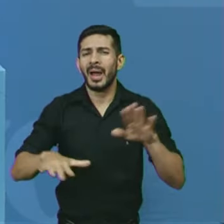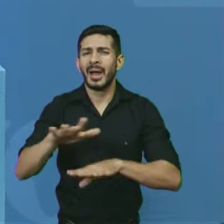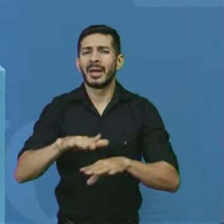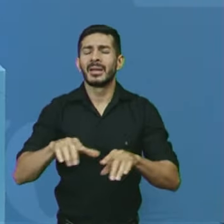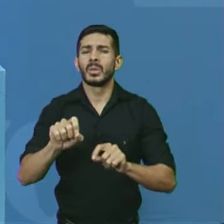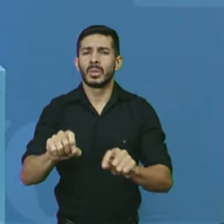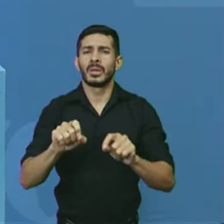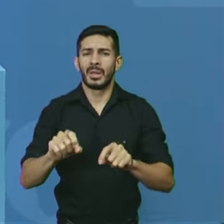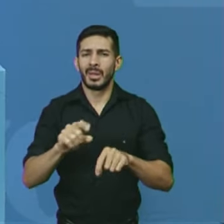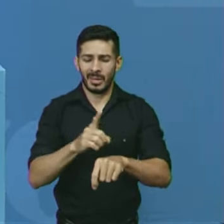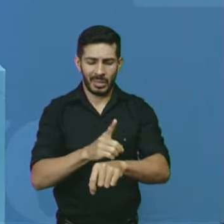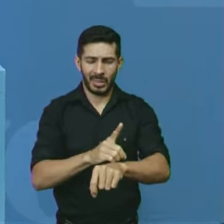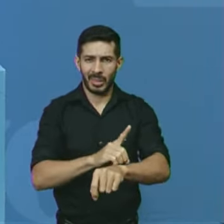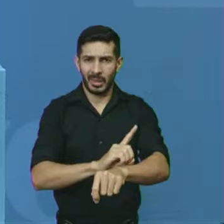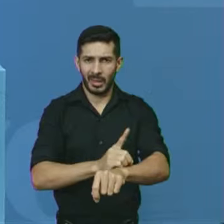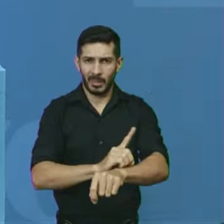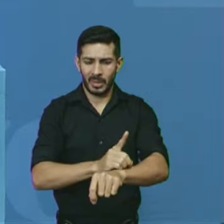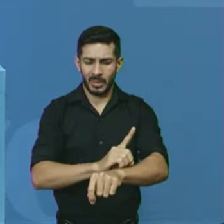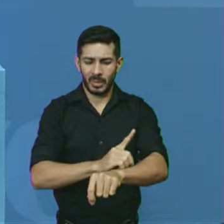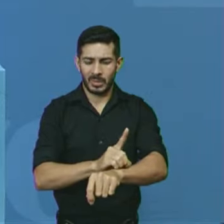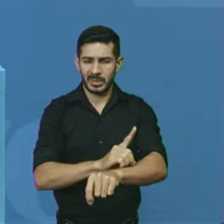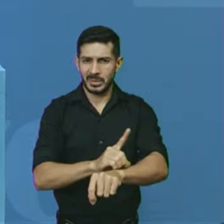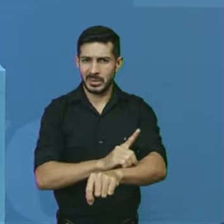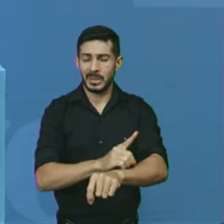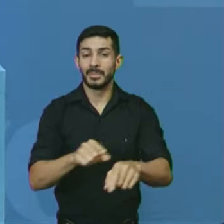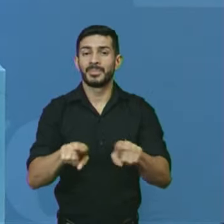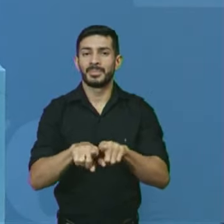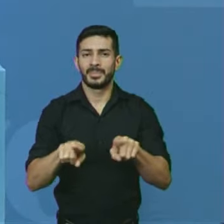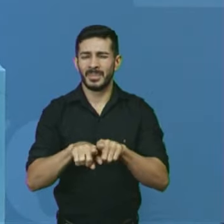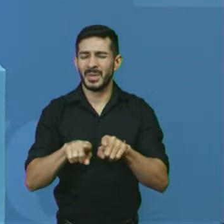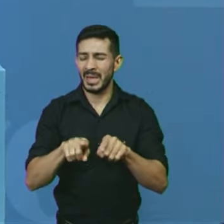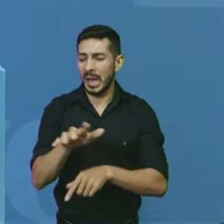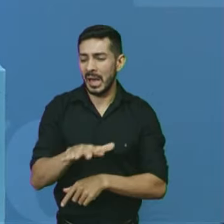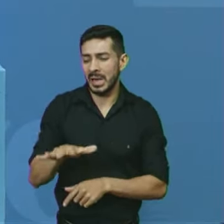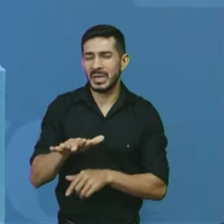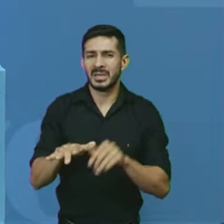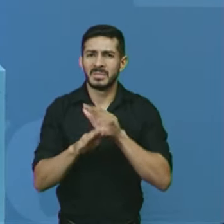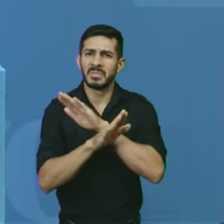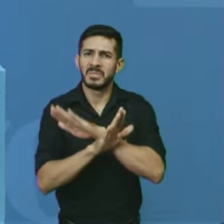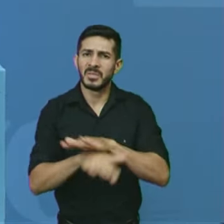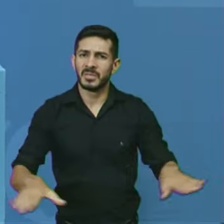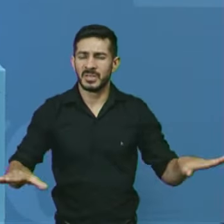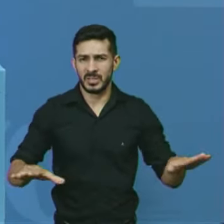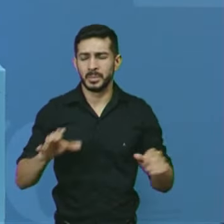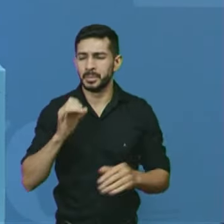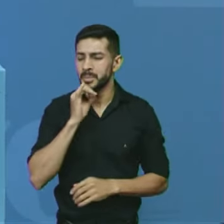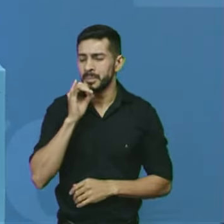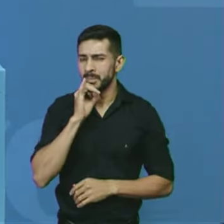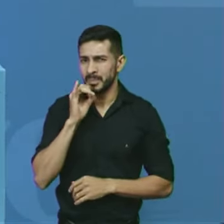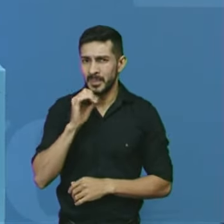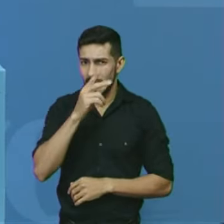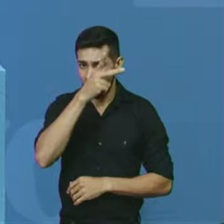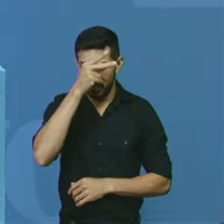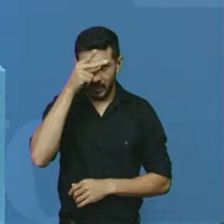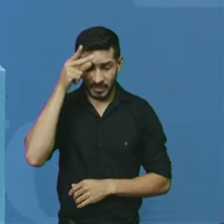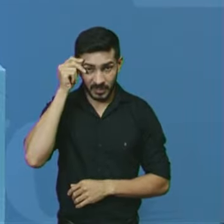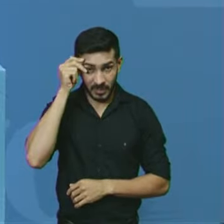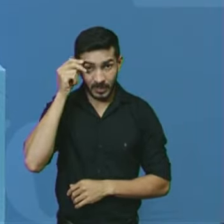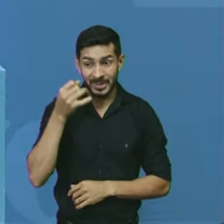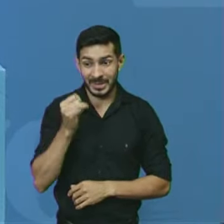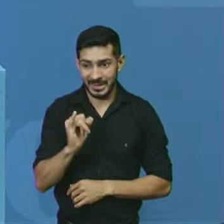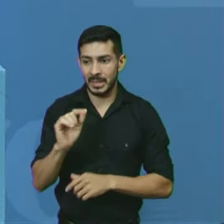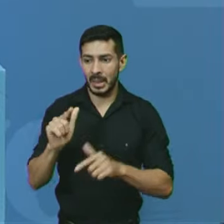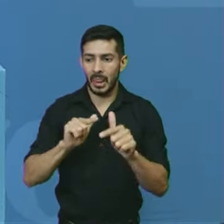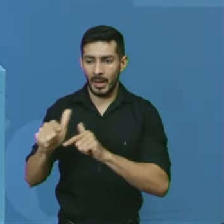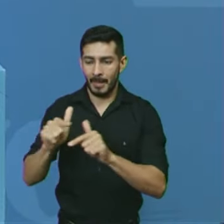a complexidade na área deia e na área infantil Se a Prefeitura de tiver mais trab n do que